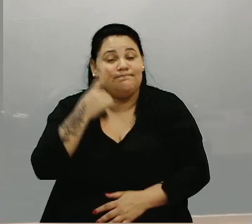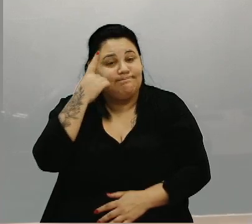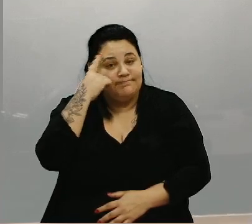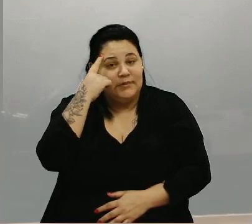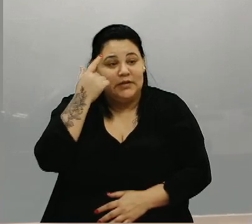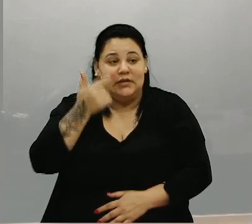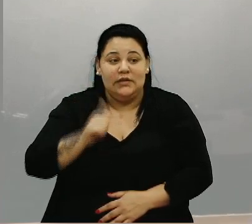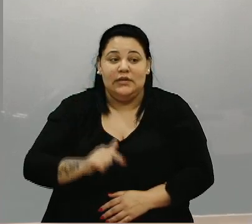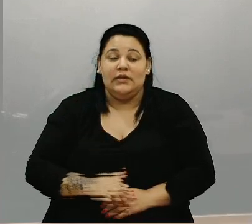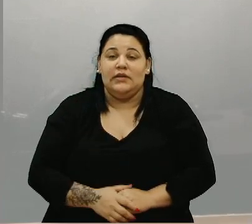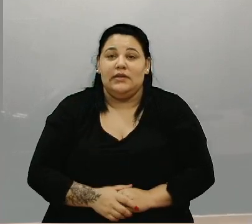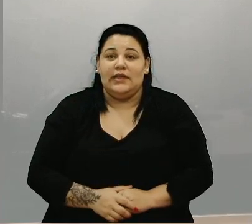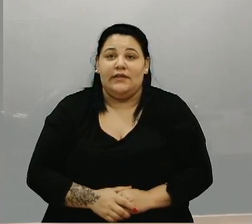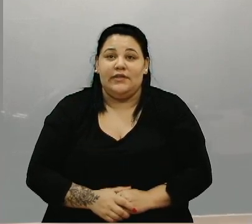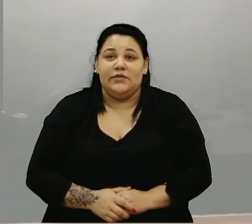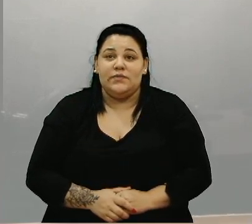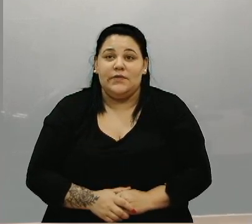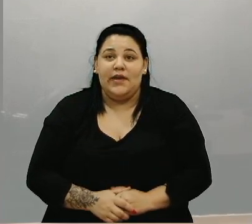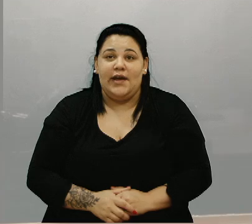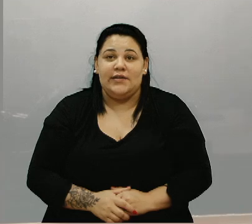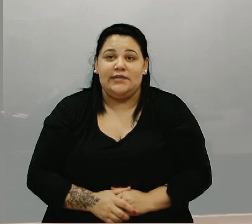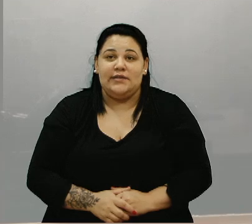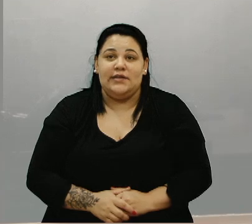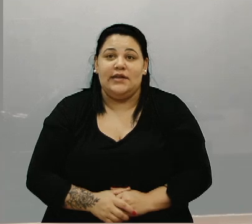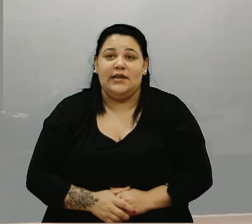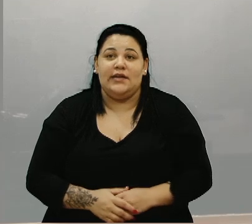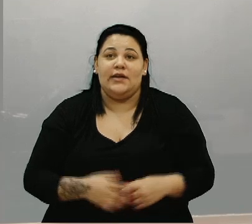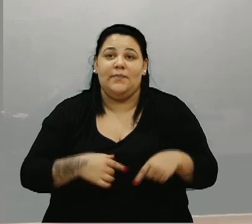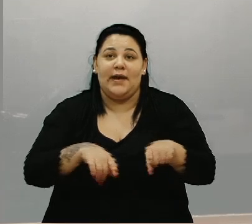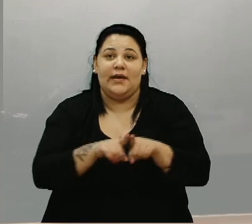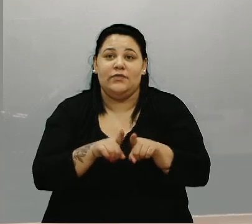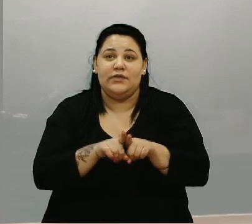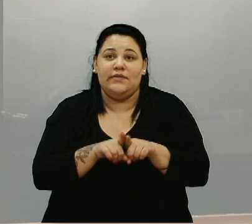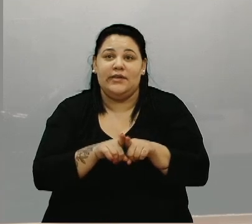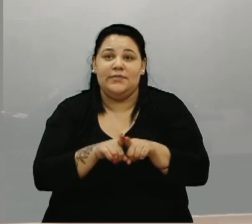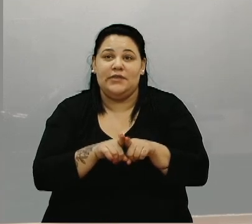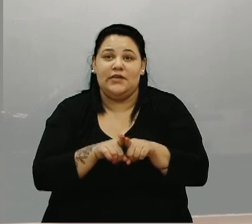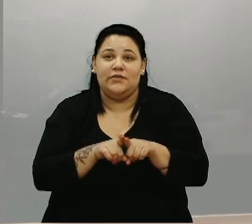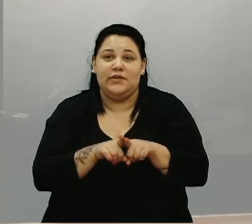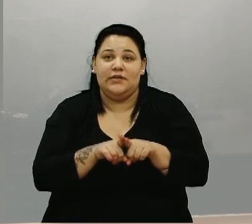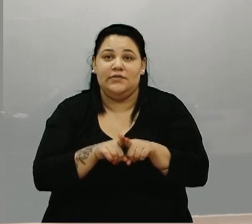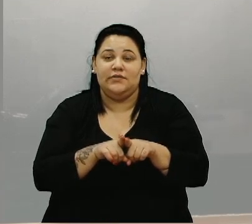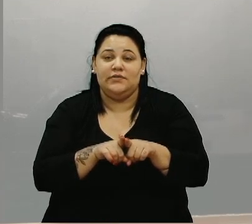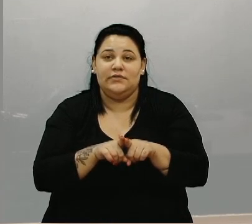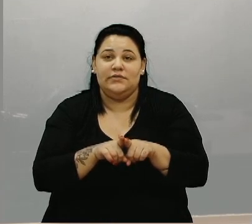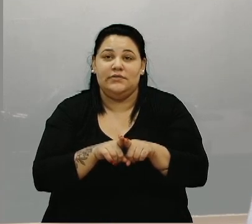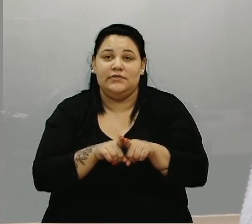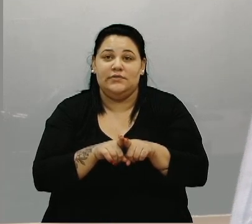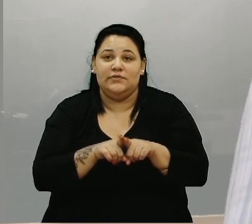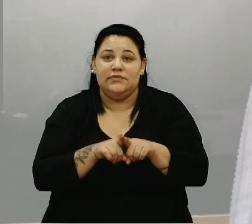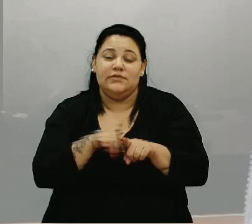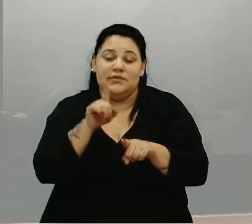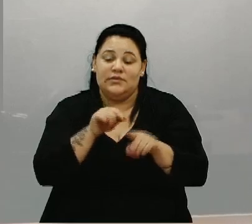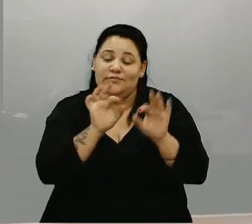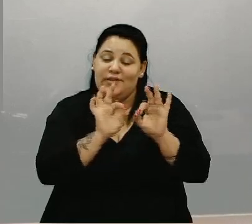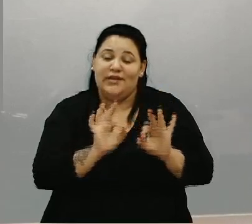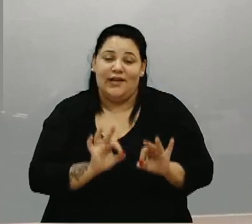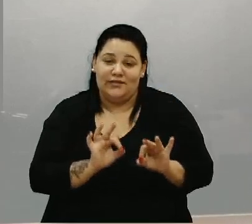tem à frente que trata sobre esse assunto, eu acho que é uma